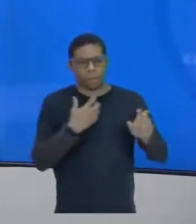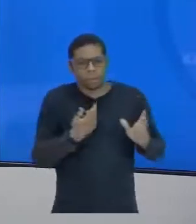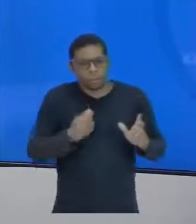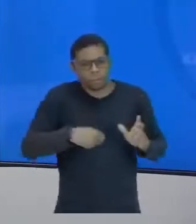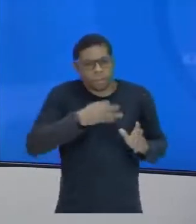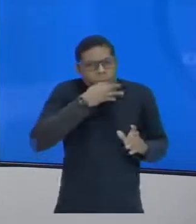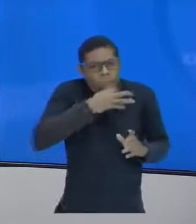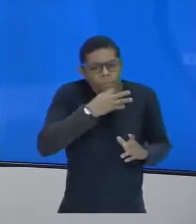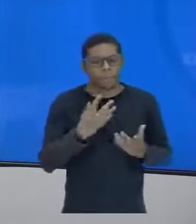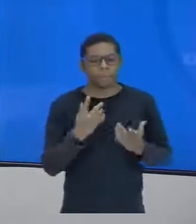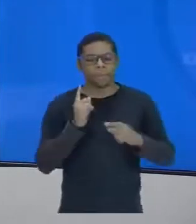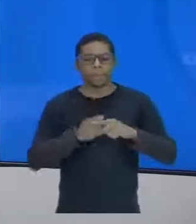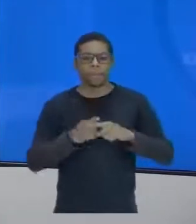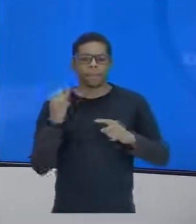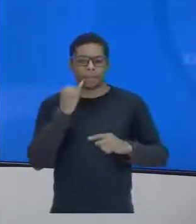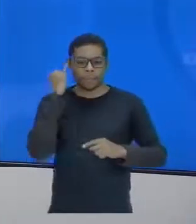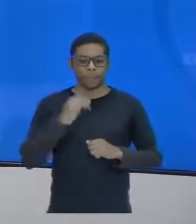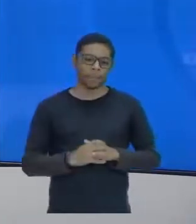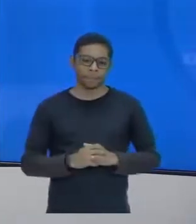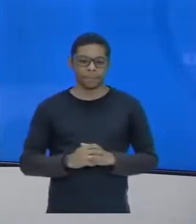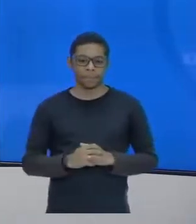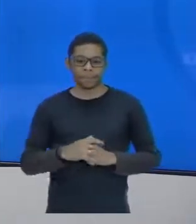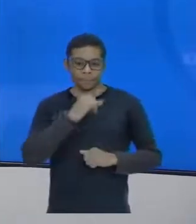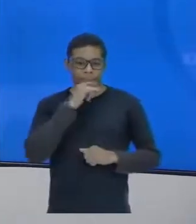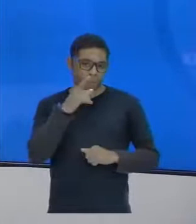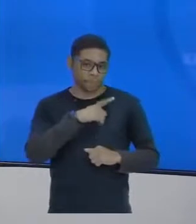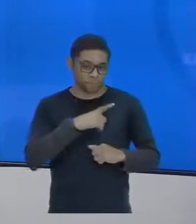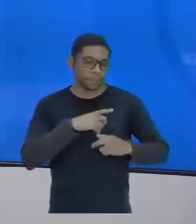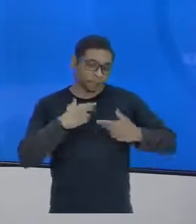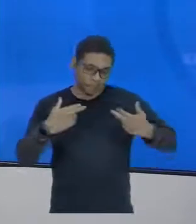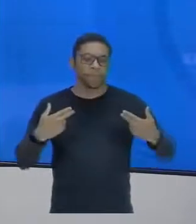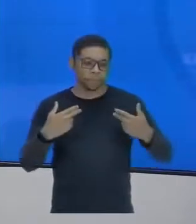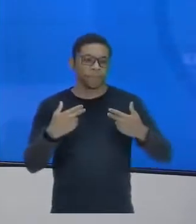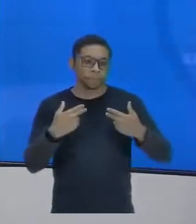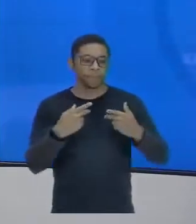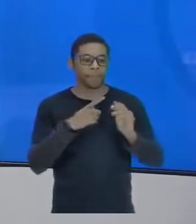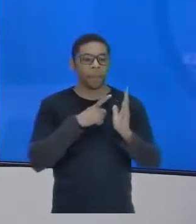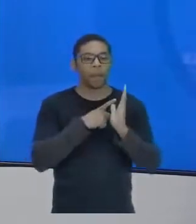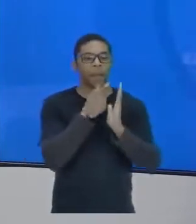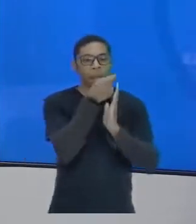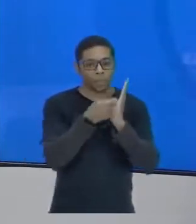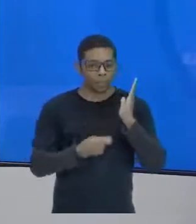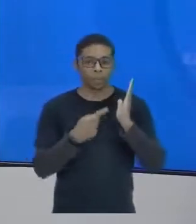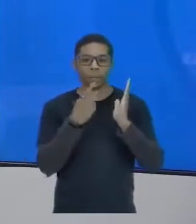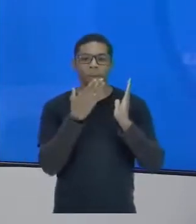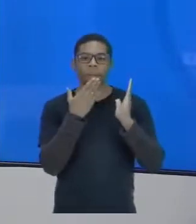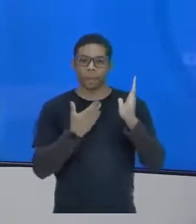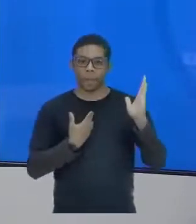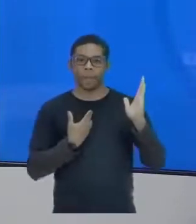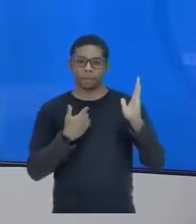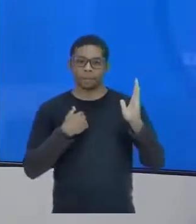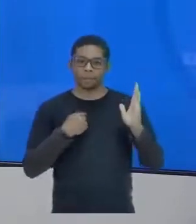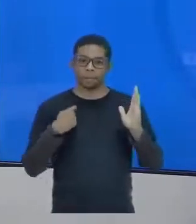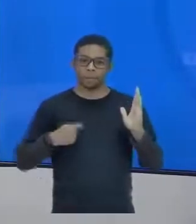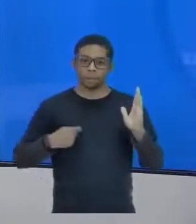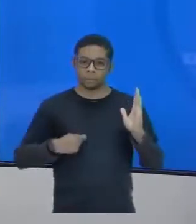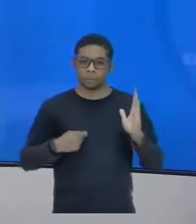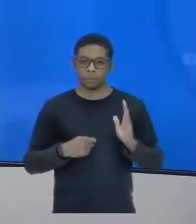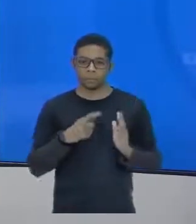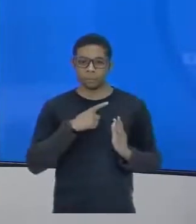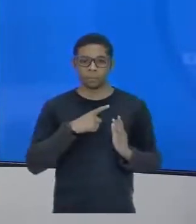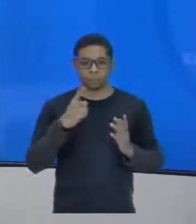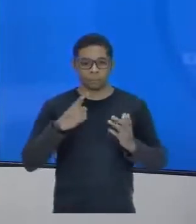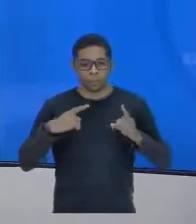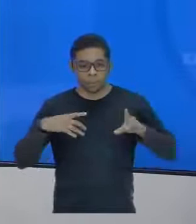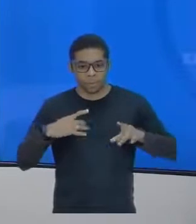aí, por que é importante? Porque aí você tem as habilidades que são cobradas na redação. Você tem lá uma tese, você